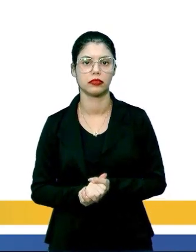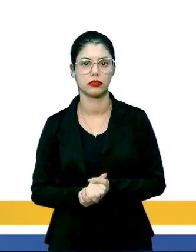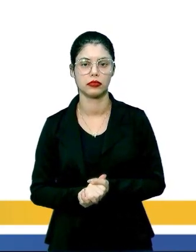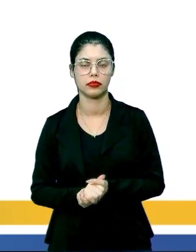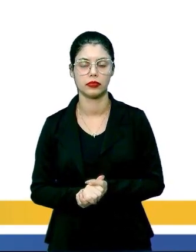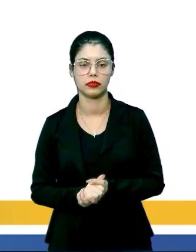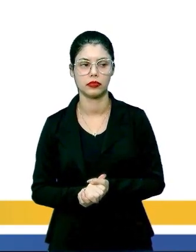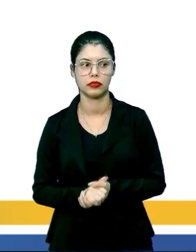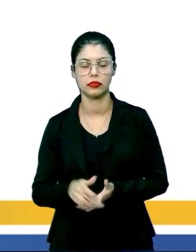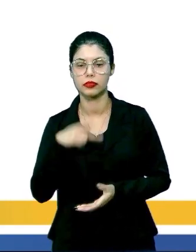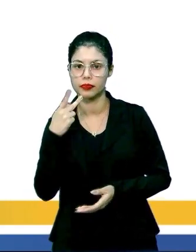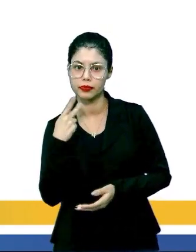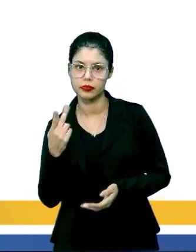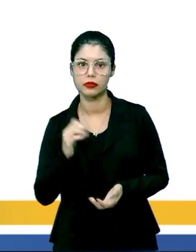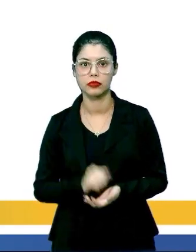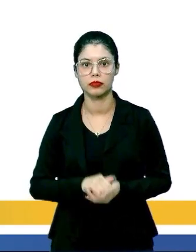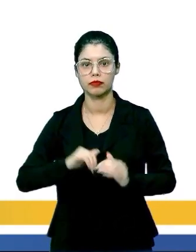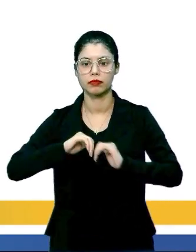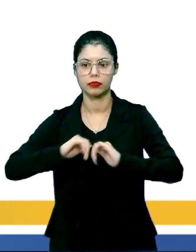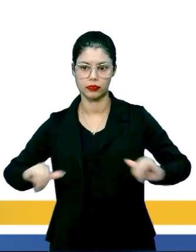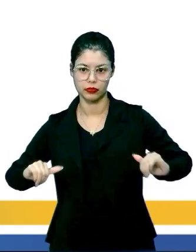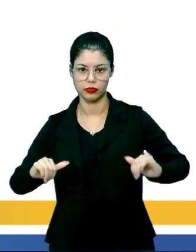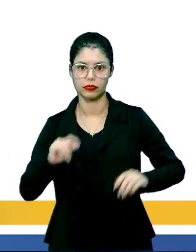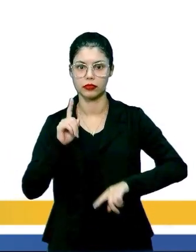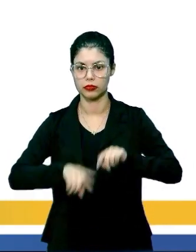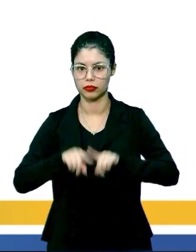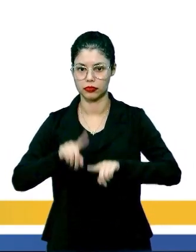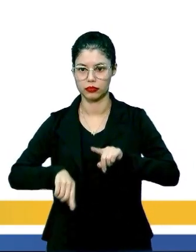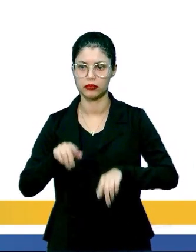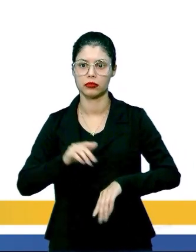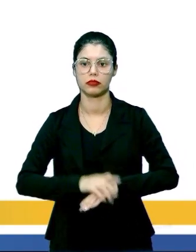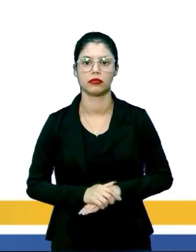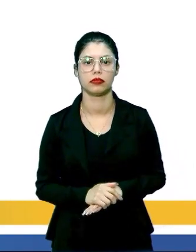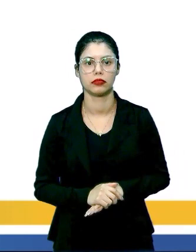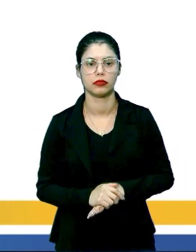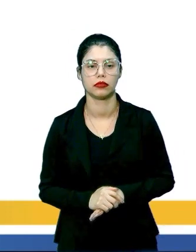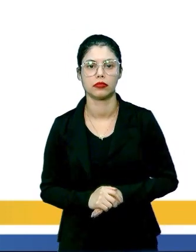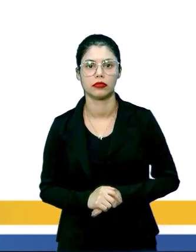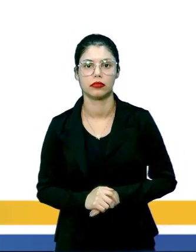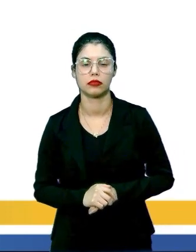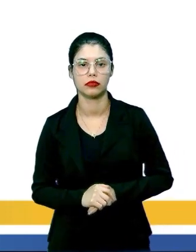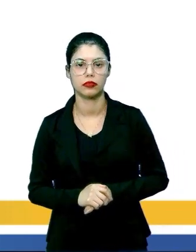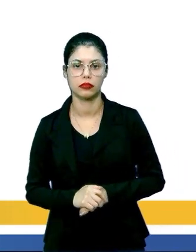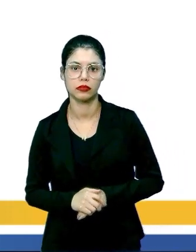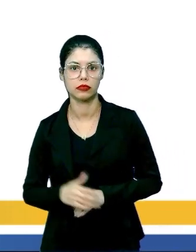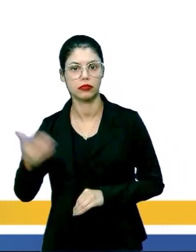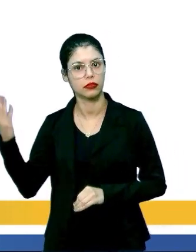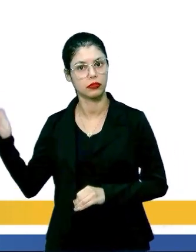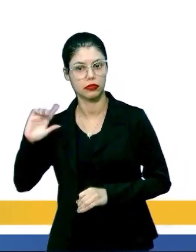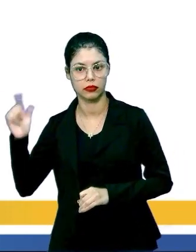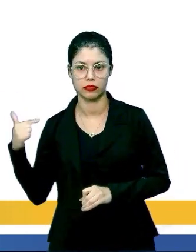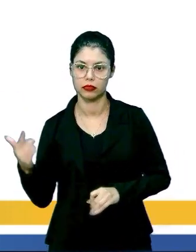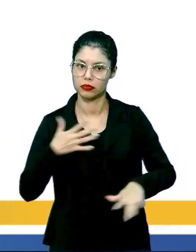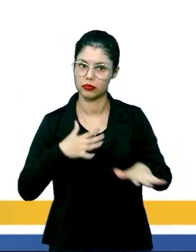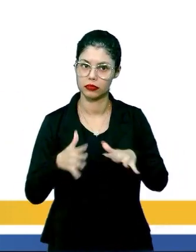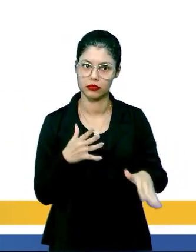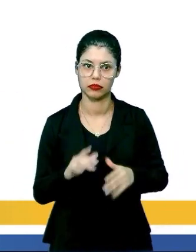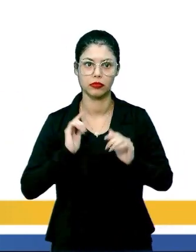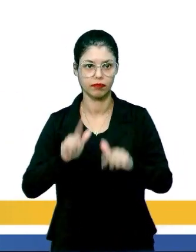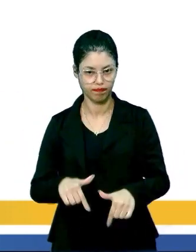movimento que pregava esse desapego material. E aí nós temos também outro movimento